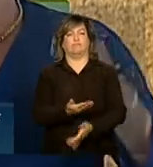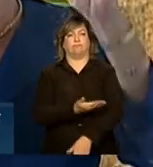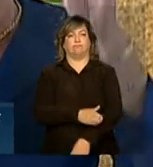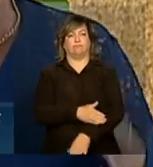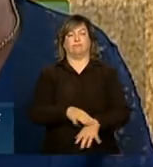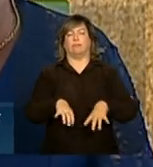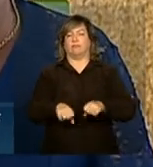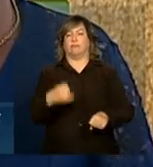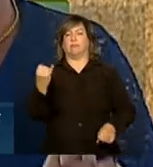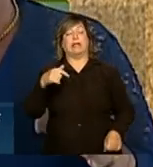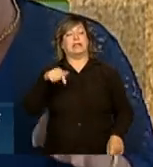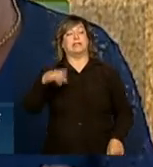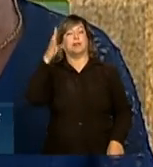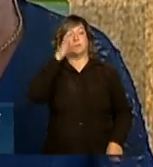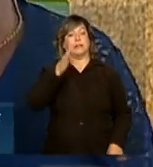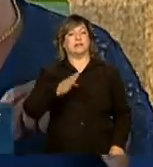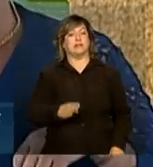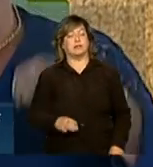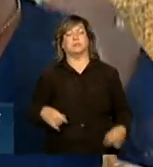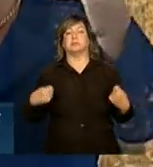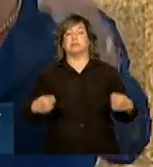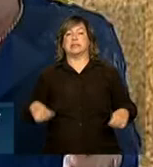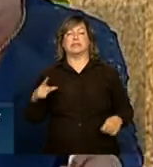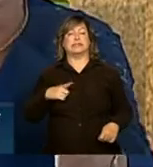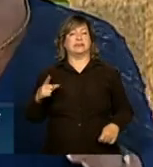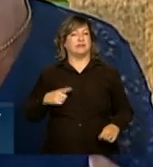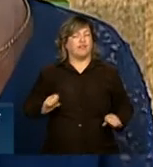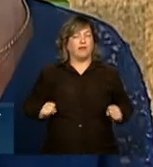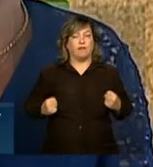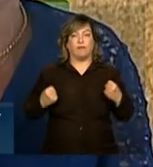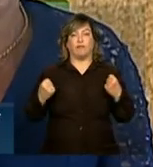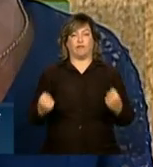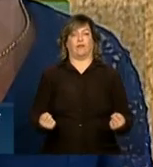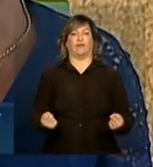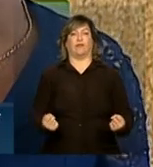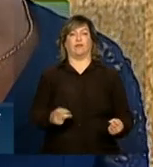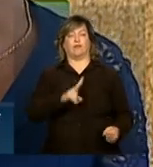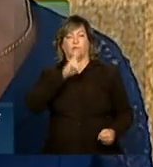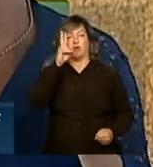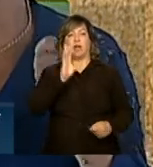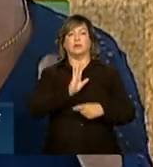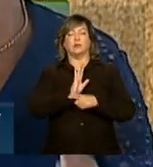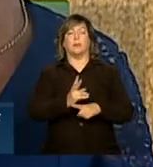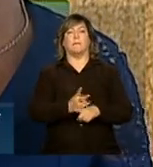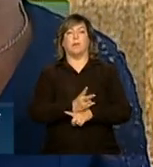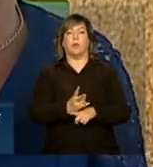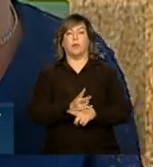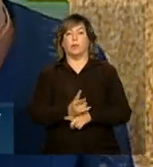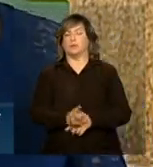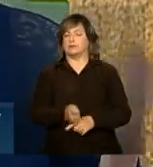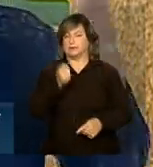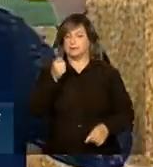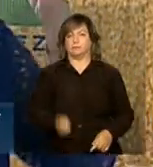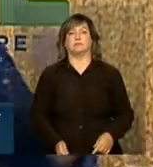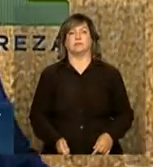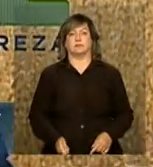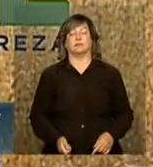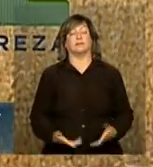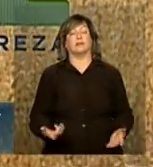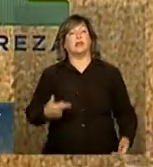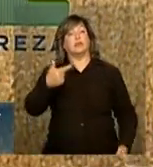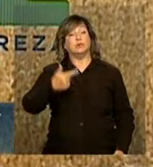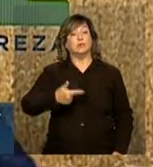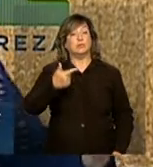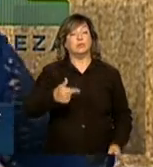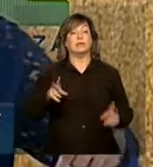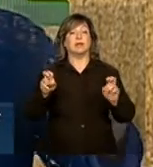isso o Brasil tem de ter todo um empenho em buscar de forma sistemática. E a segunda